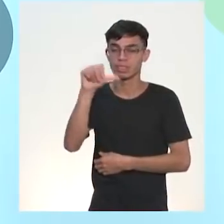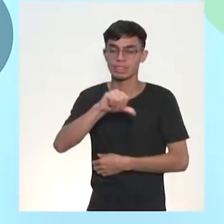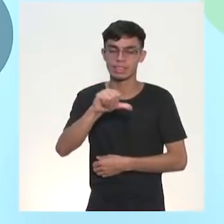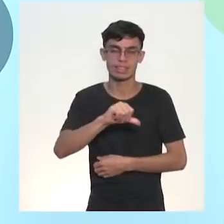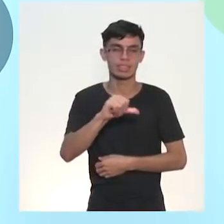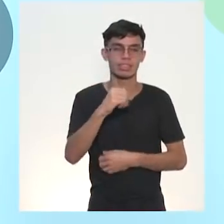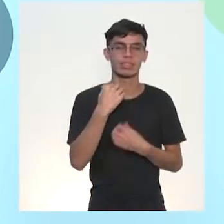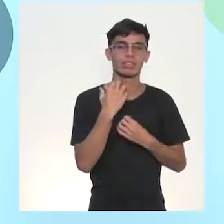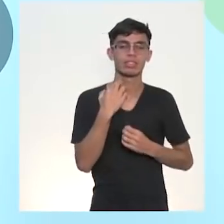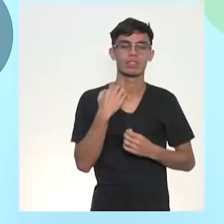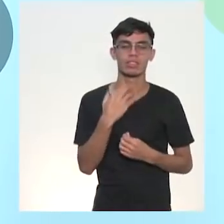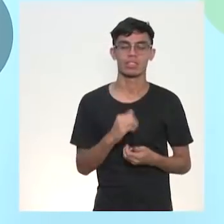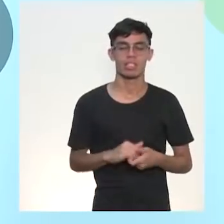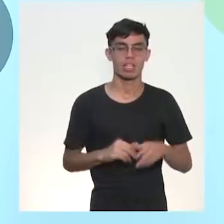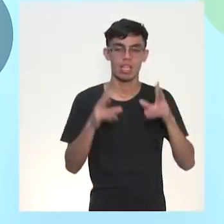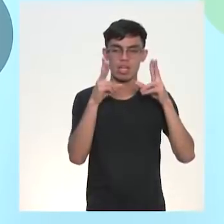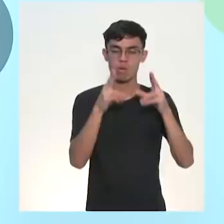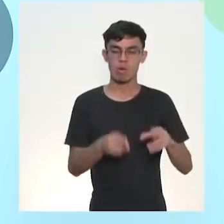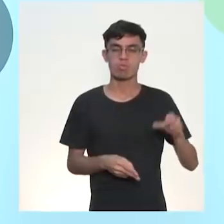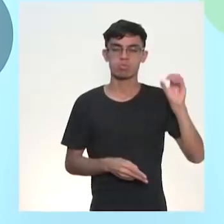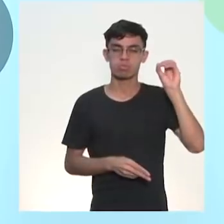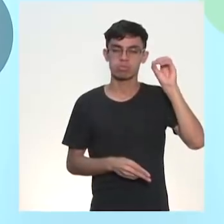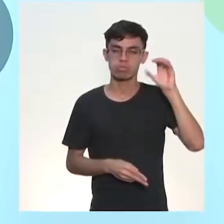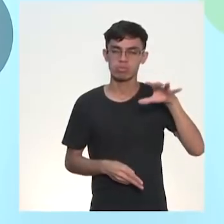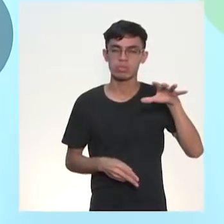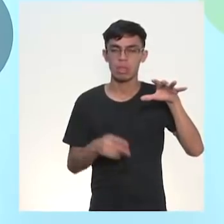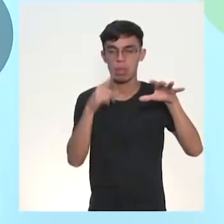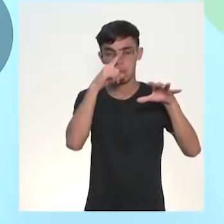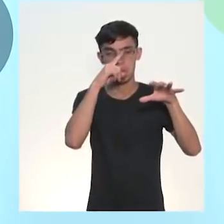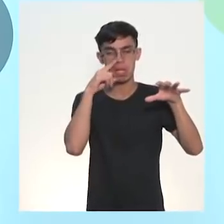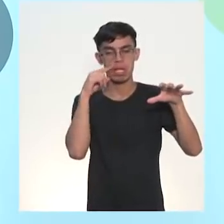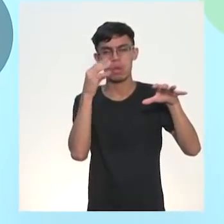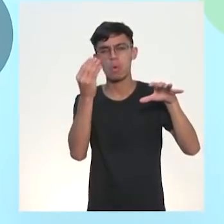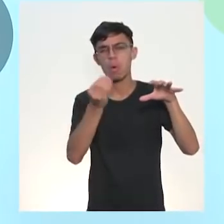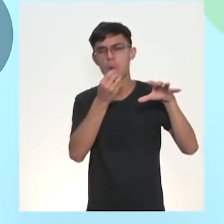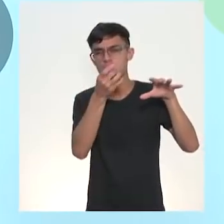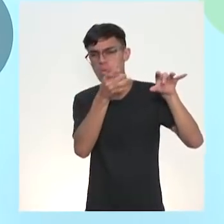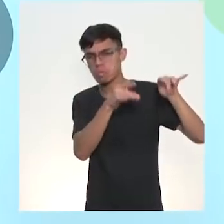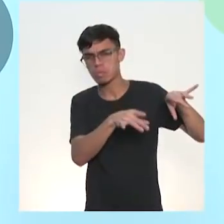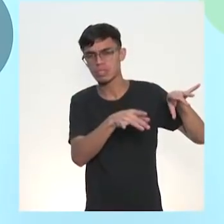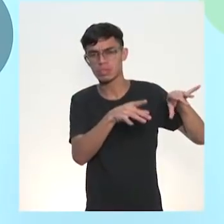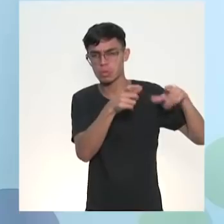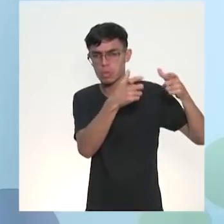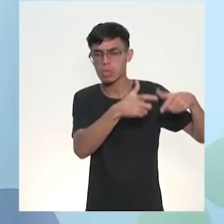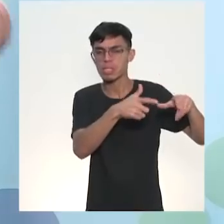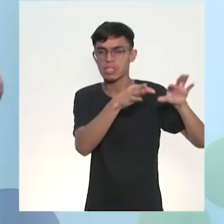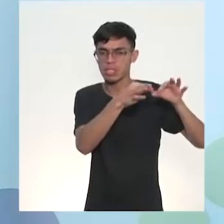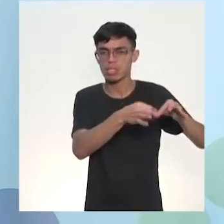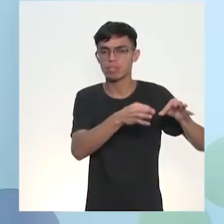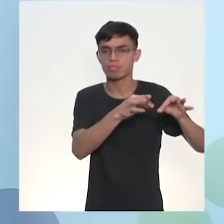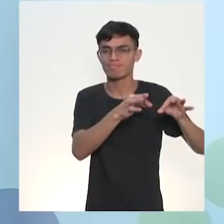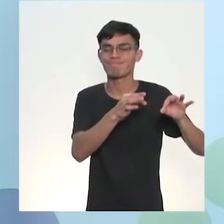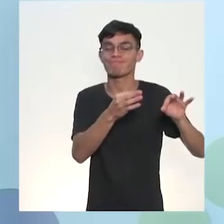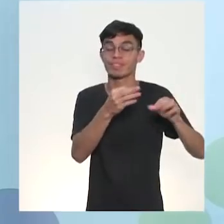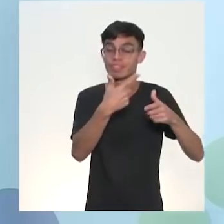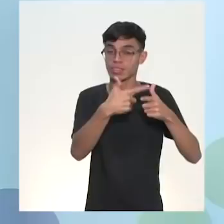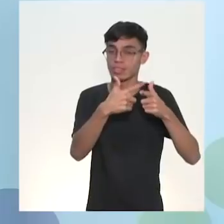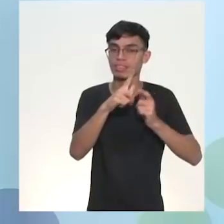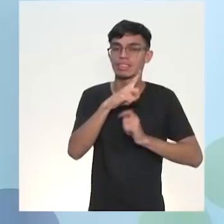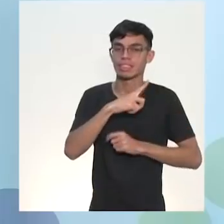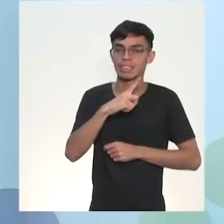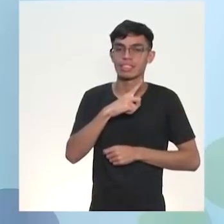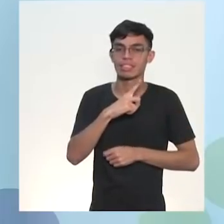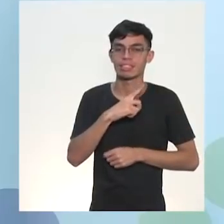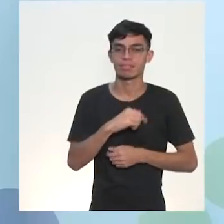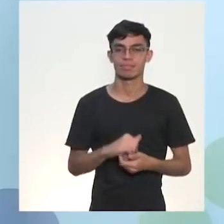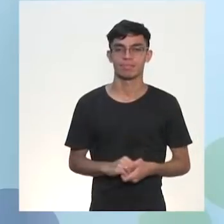acabou depois virando um problemão, né? O descarte dessas lâmpadas, né, acaba virando um problema, né? Eu tenho uma luminosidade maior, porém